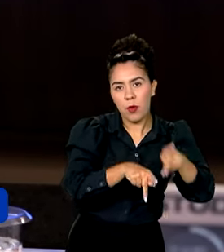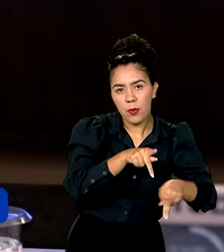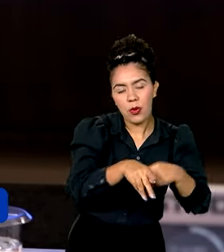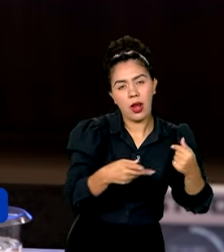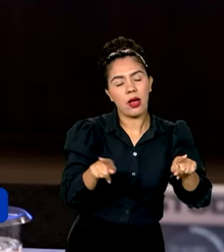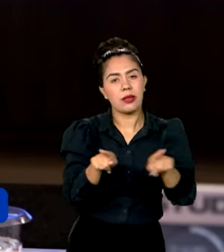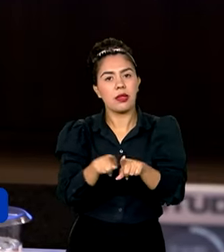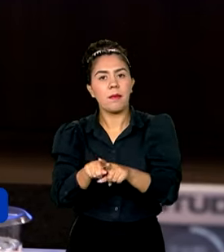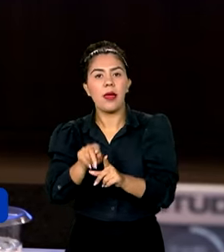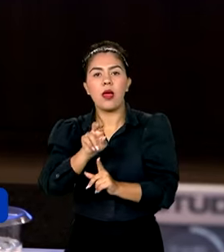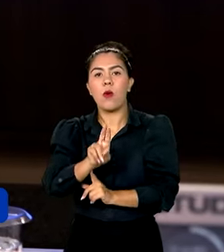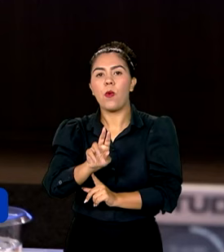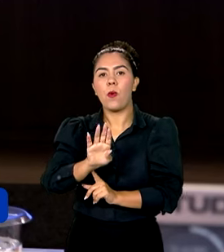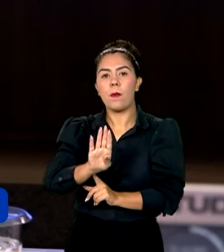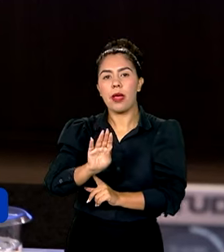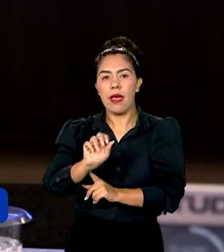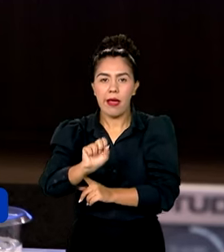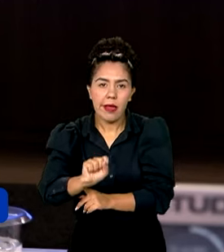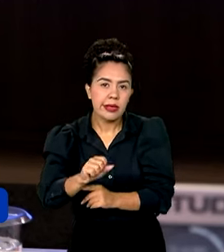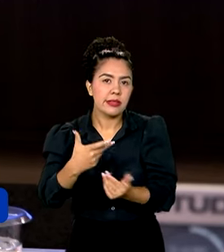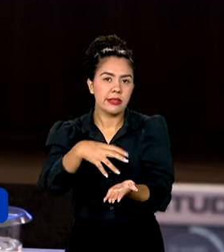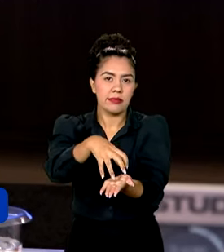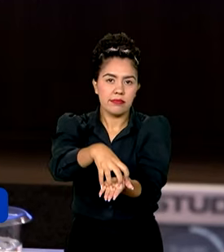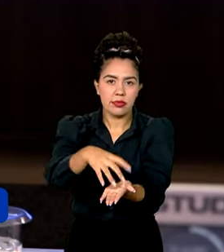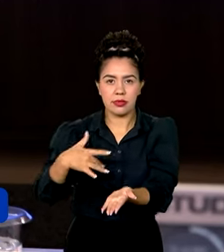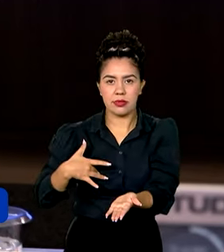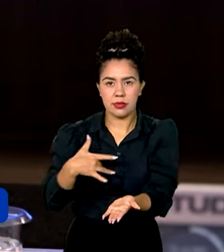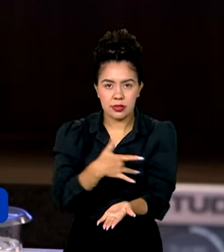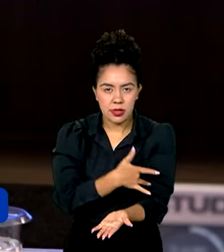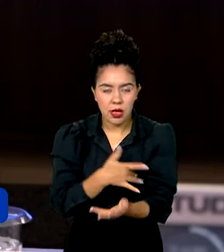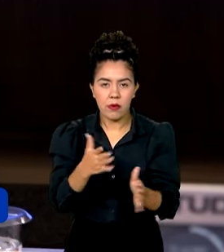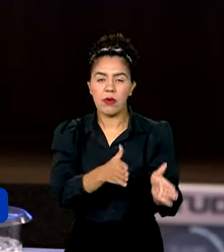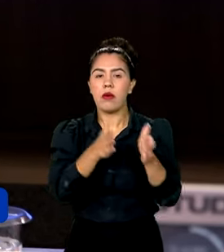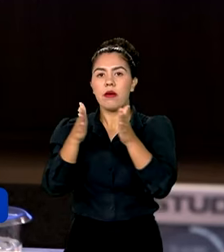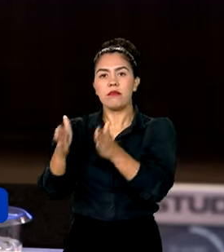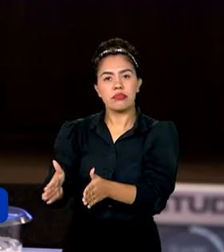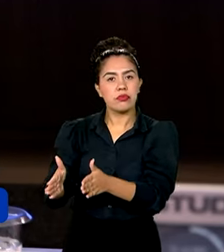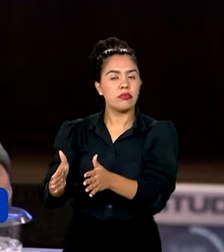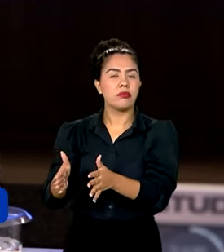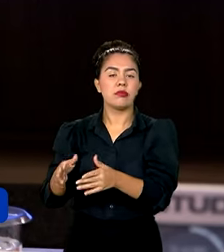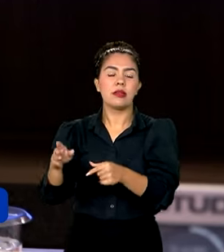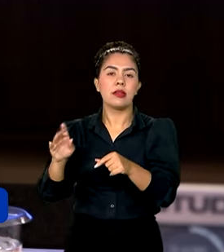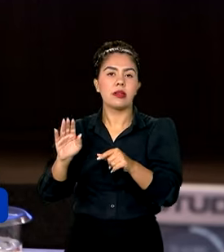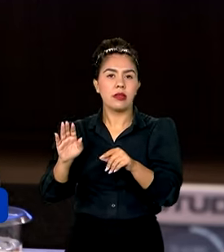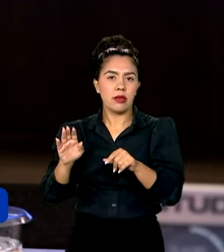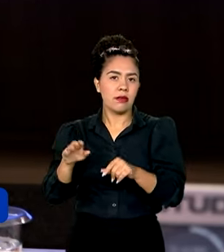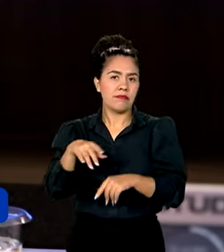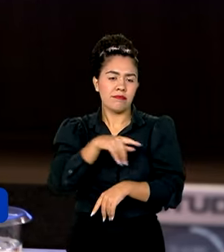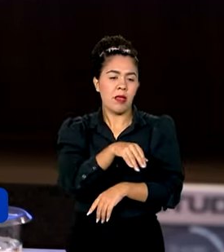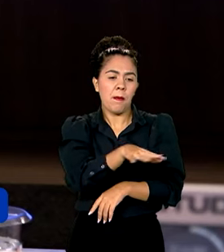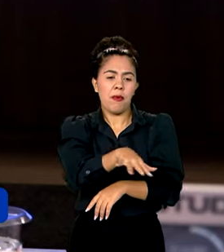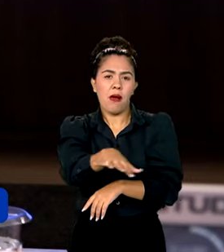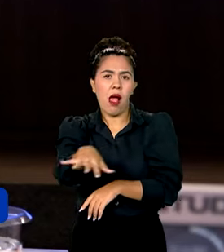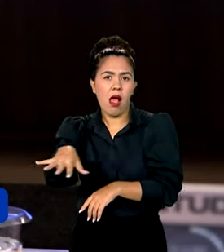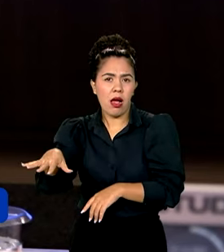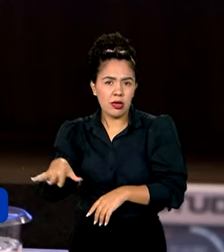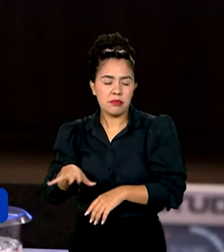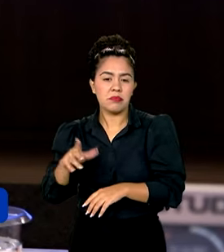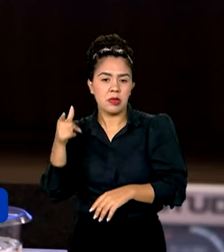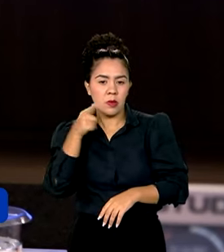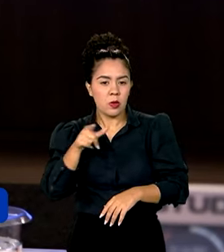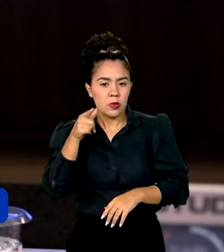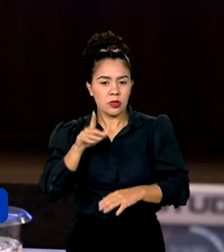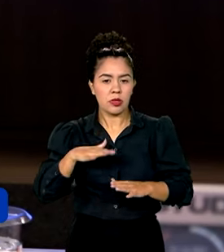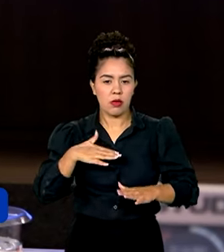básica de saúde eh e assim poder eh atuar e